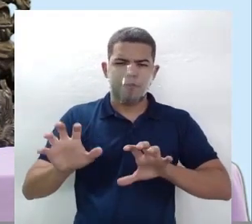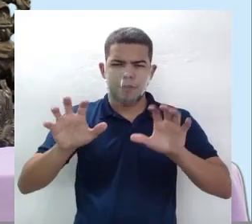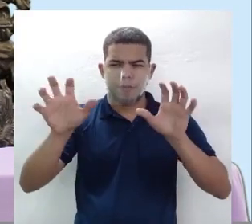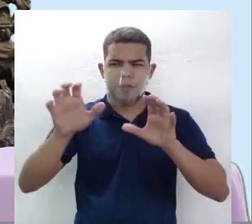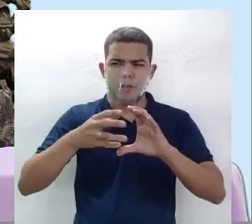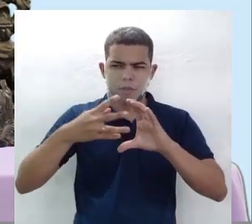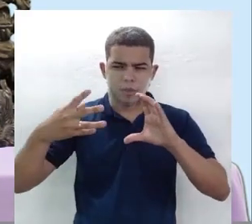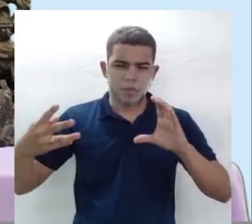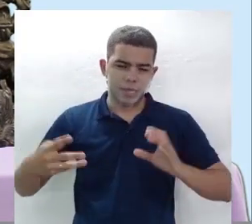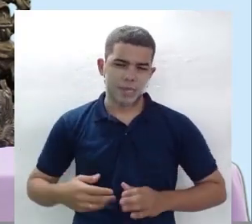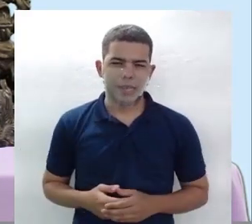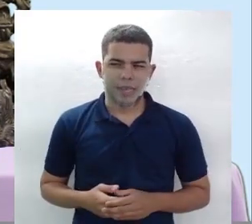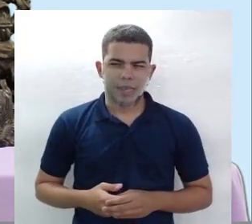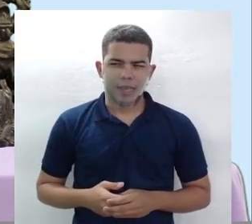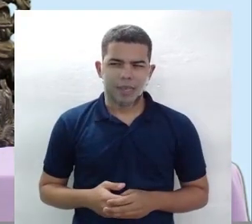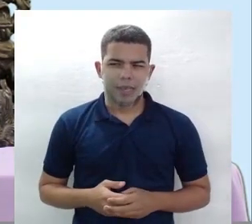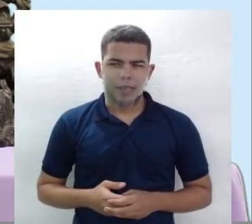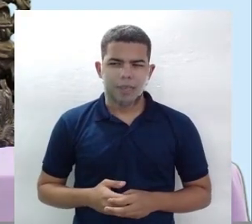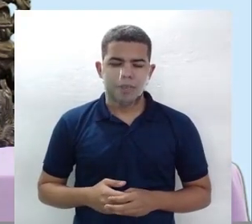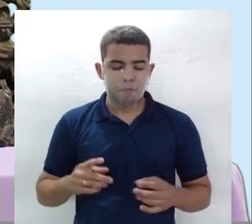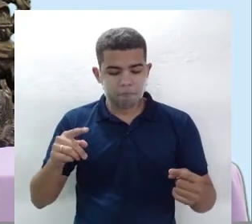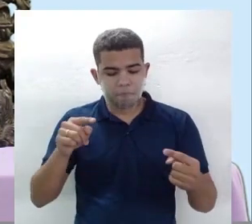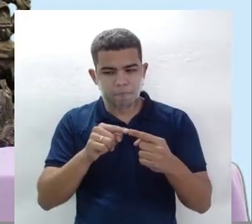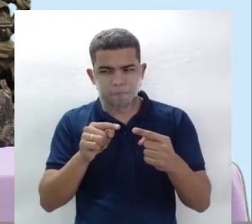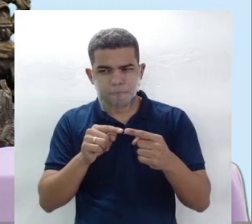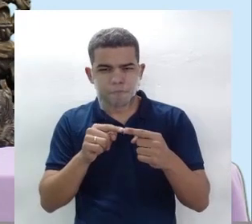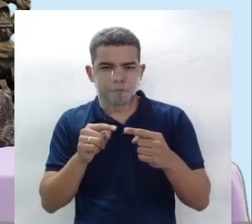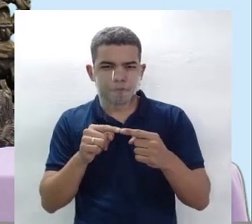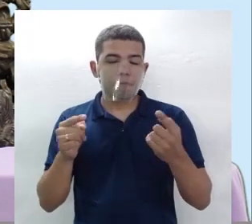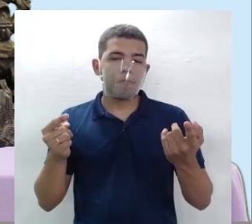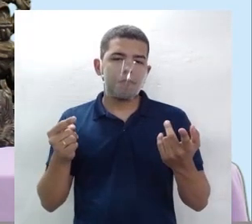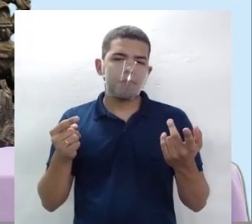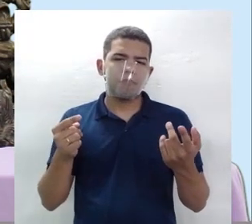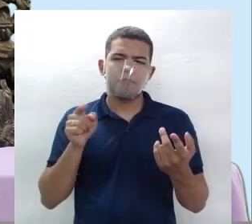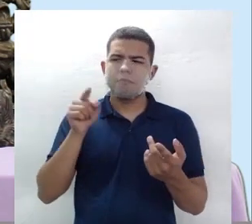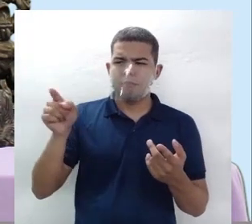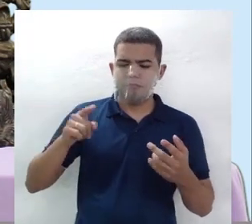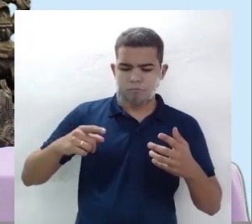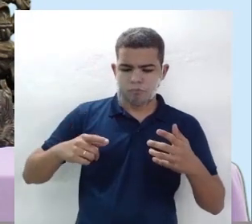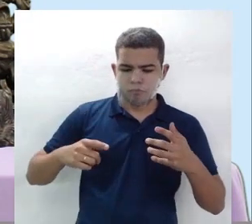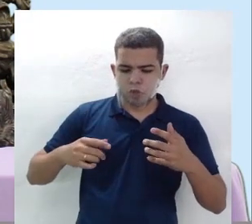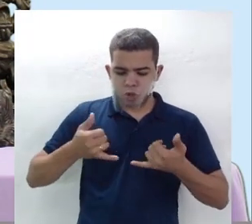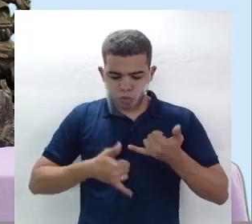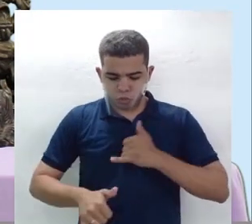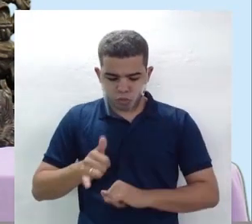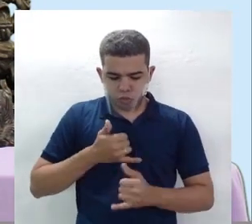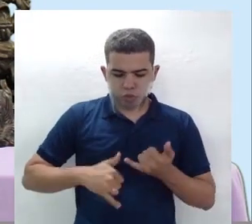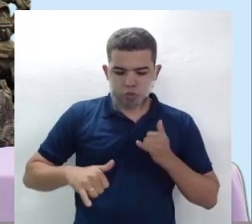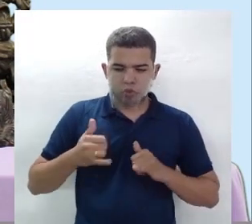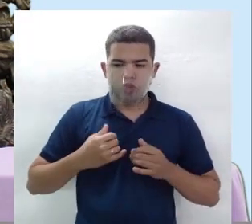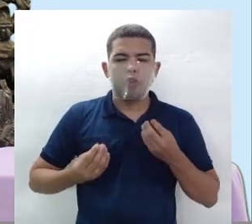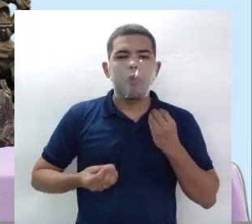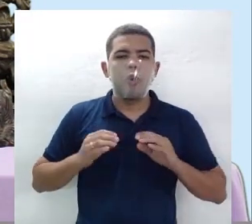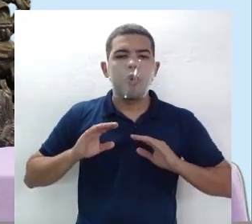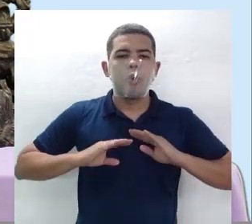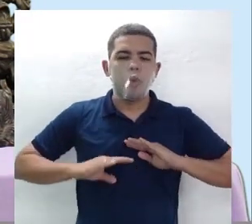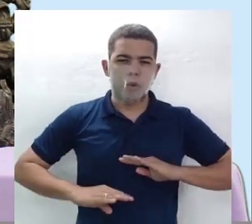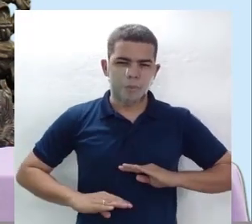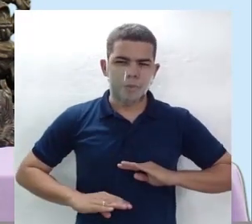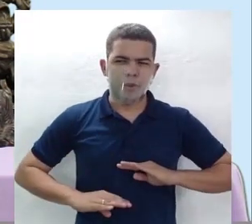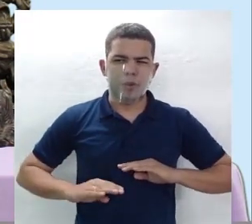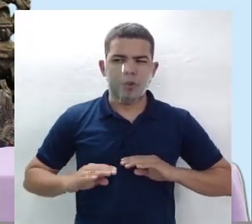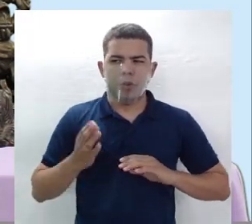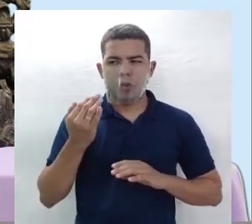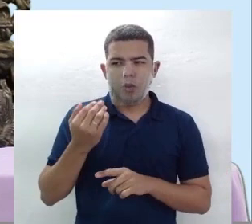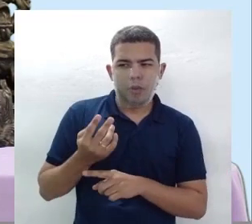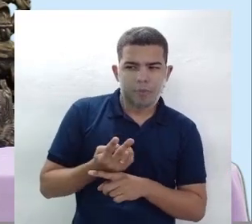célula e em relação ao metabolismo, como você pode adquirir o